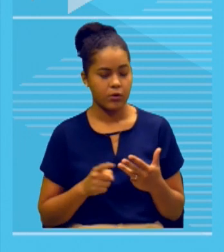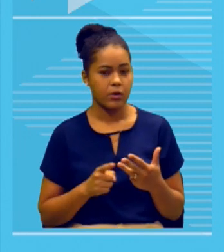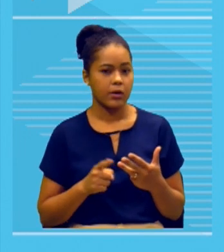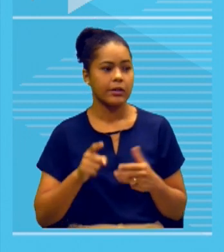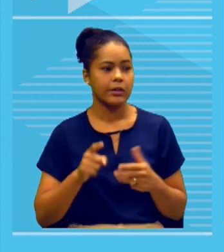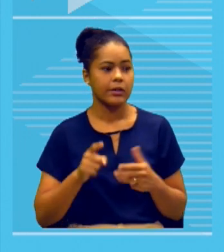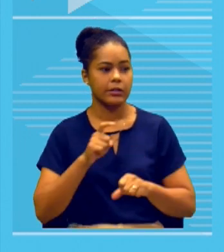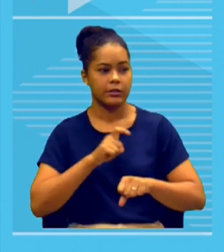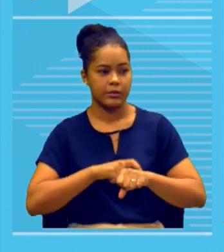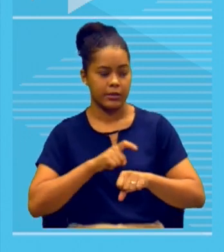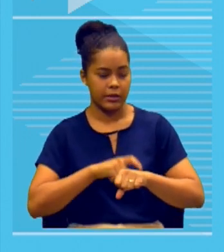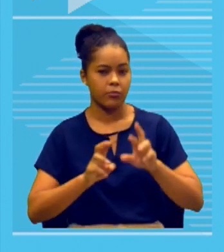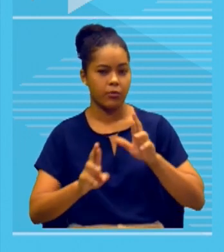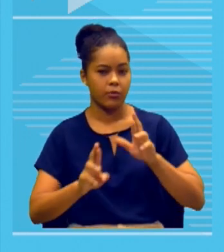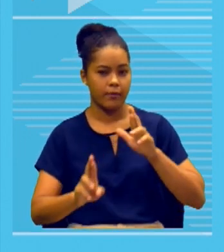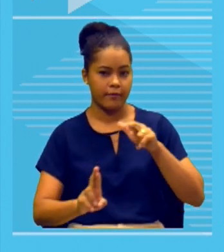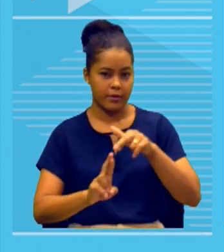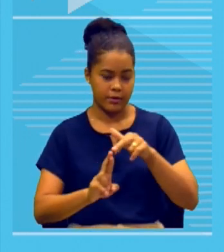temporais